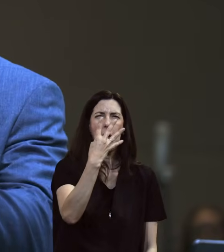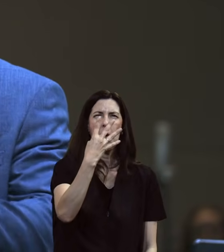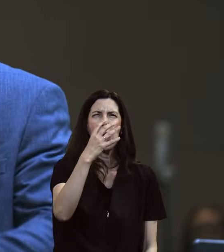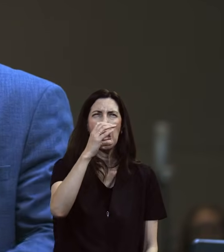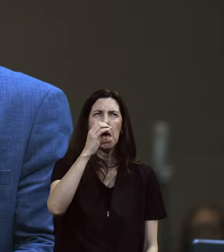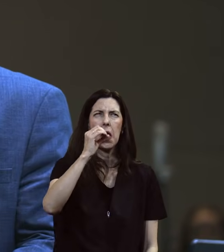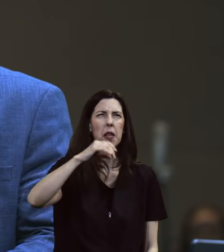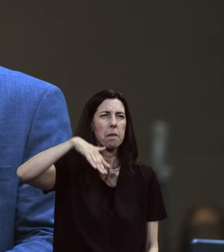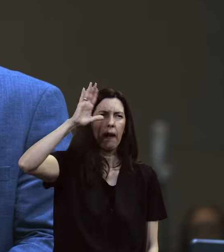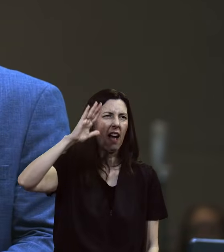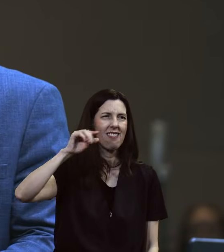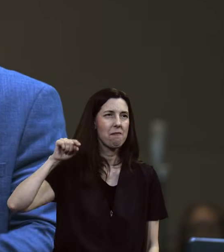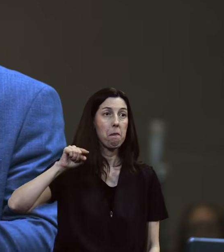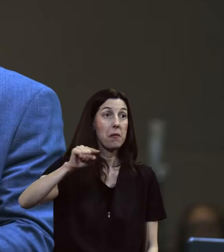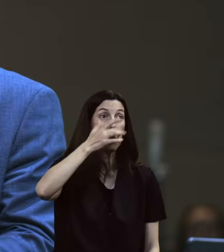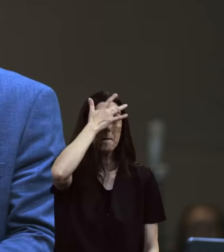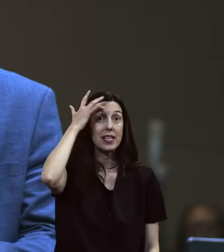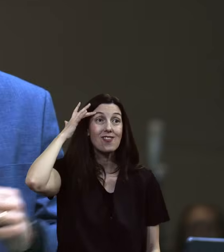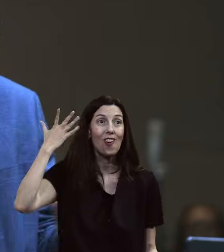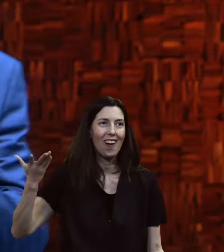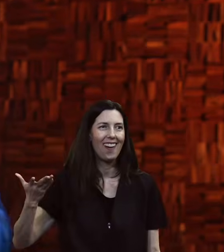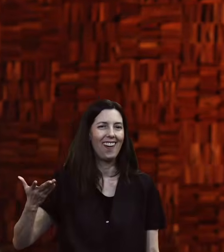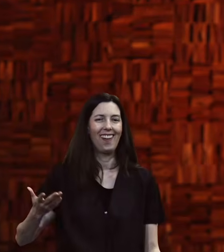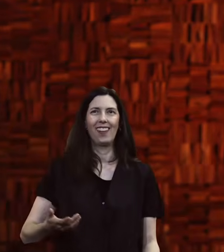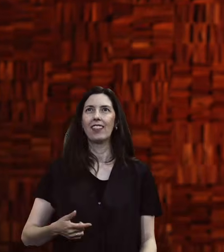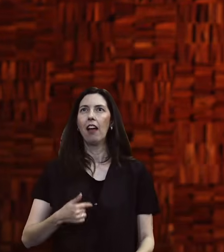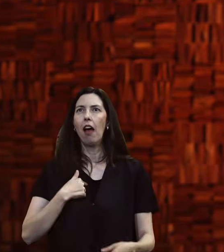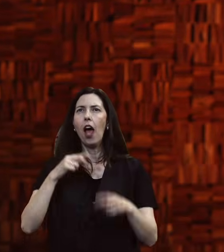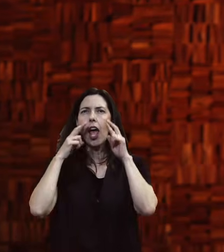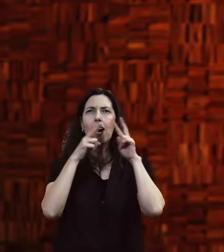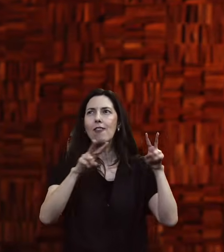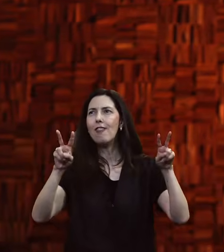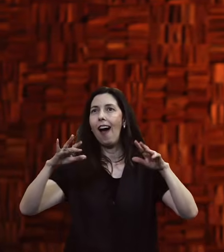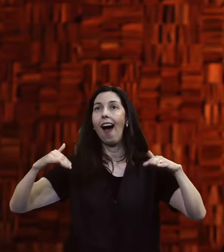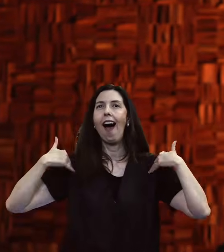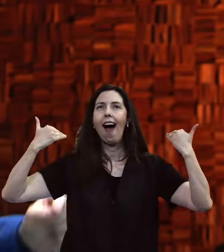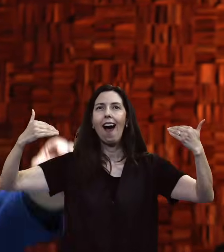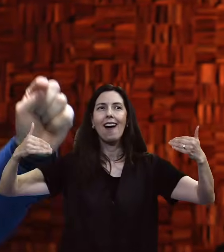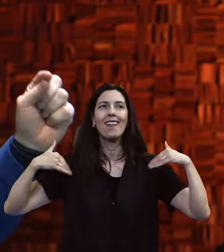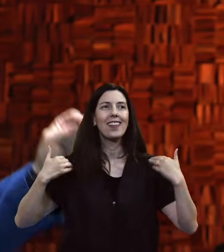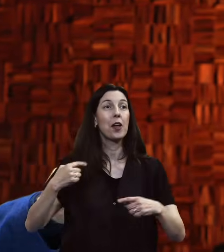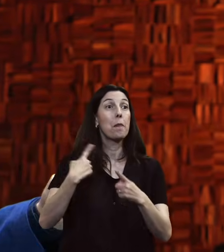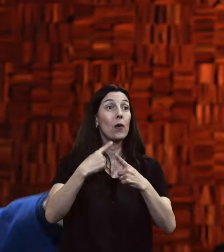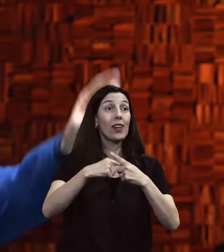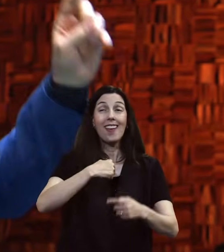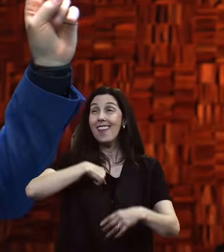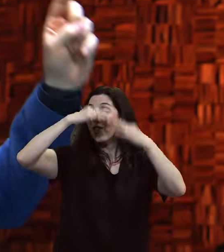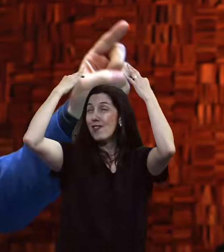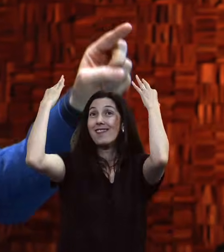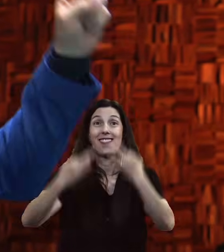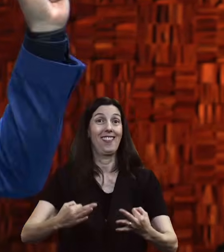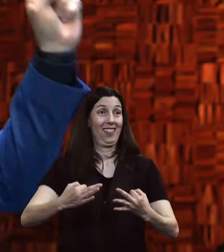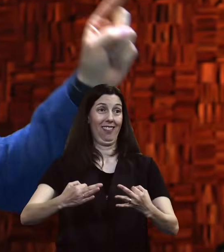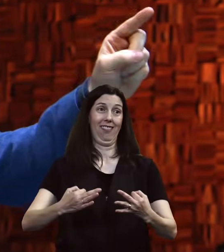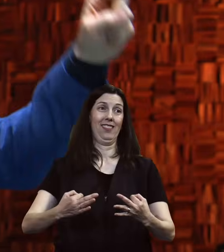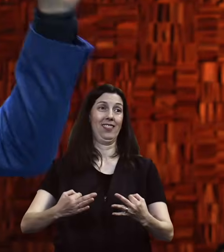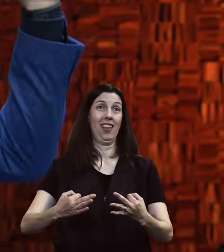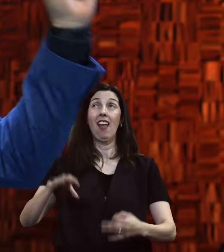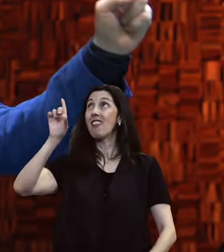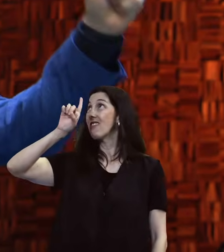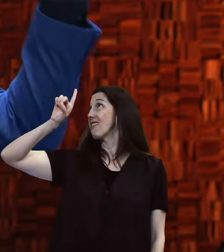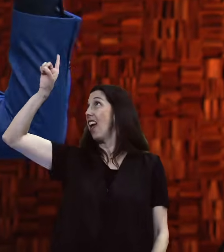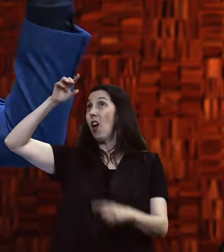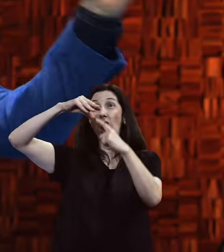naquele lugar. Sabe o que deu alegria no meu coração? Porque eu tinha certeza, só